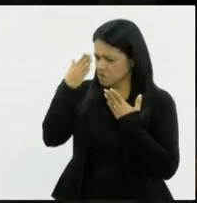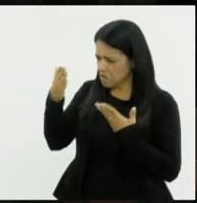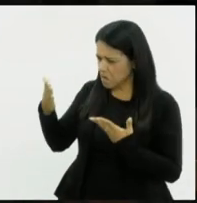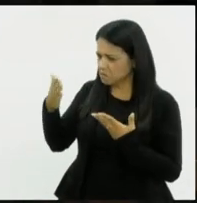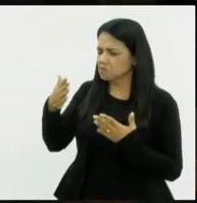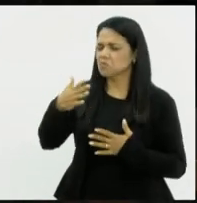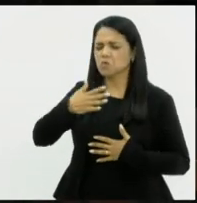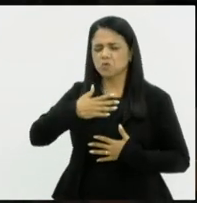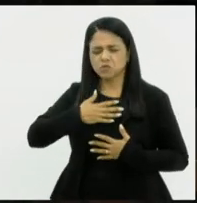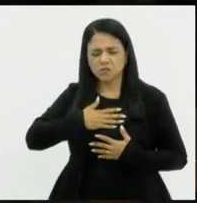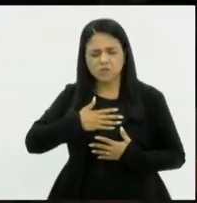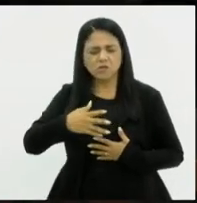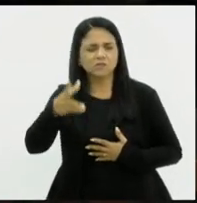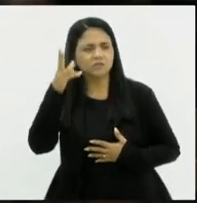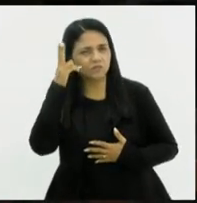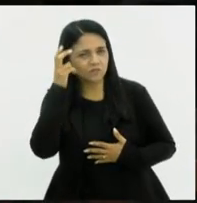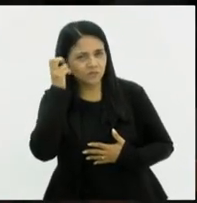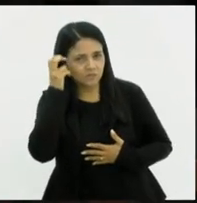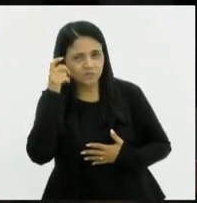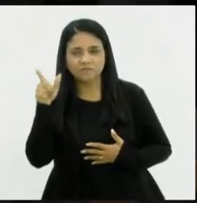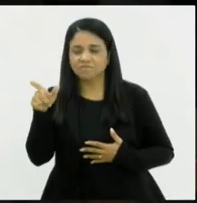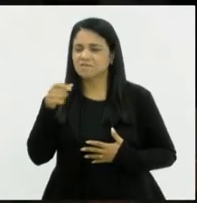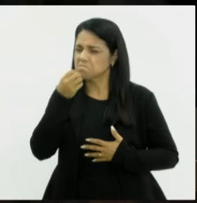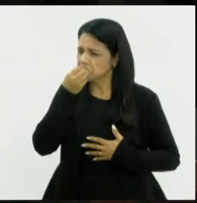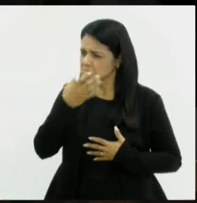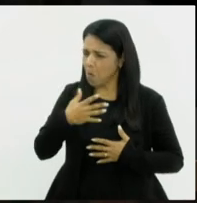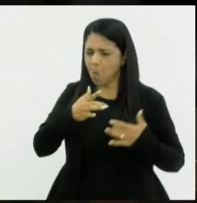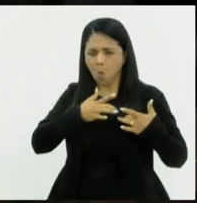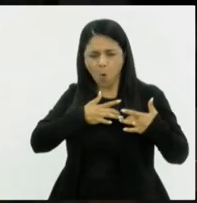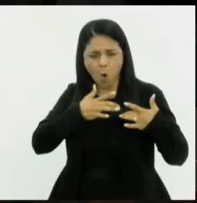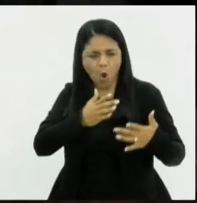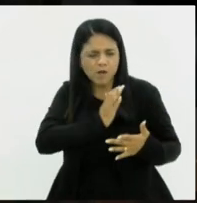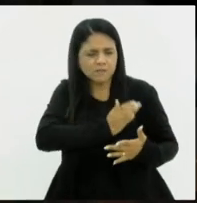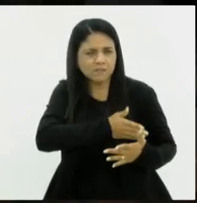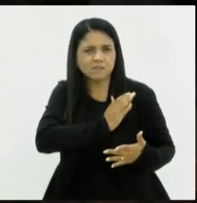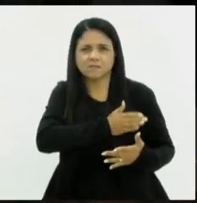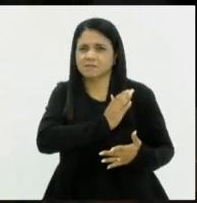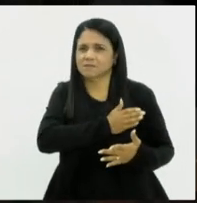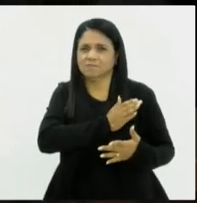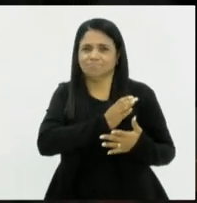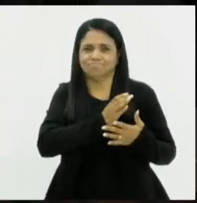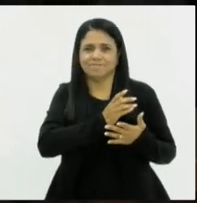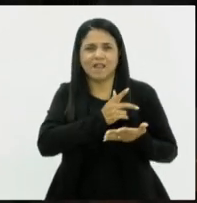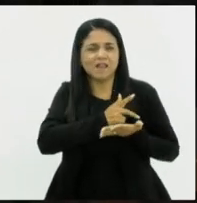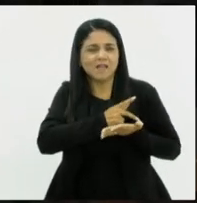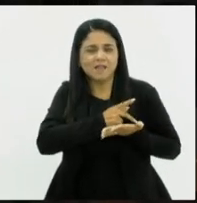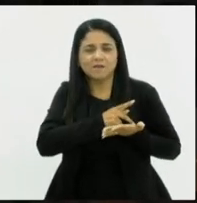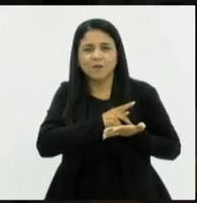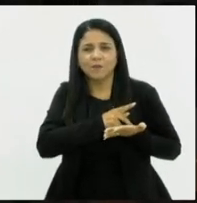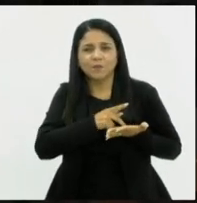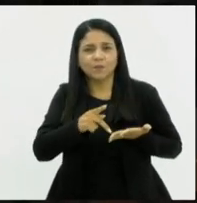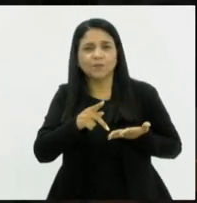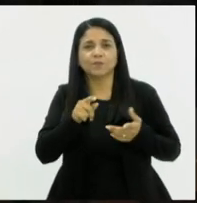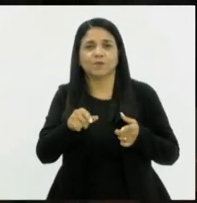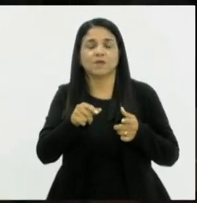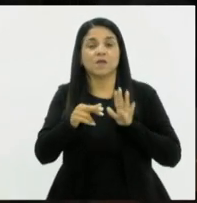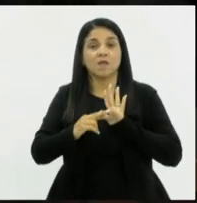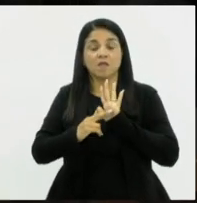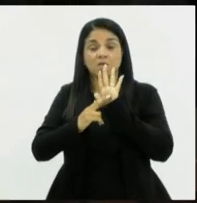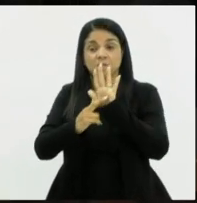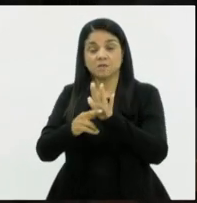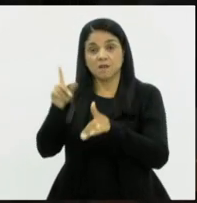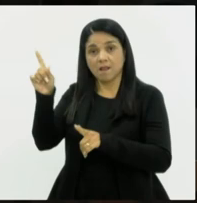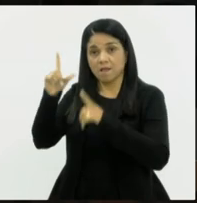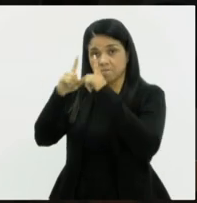gostaria sempre de ouvir, e ouvir que você é um cara que fala de com coração também. Isso é muito importante, ter um representante de Brasília